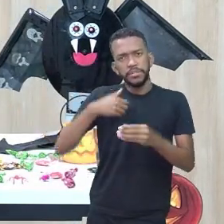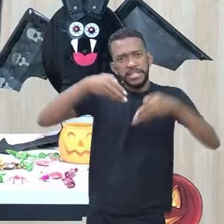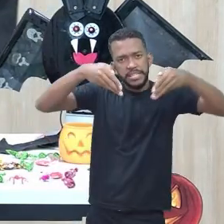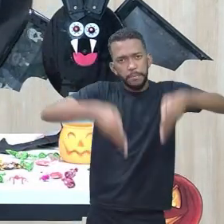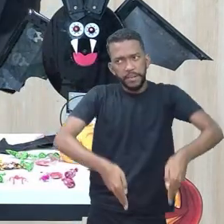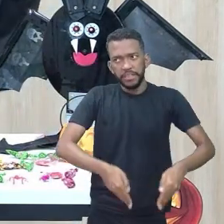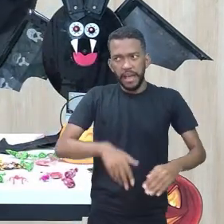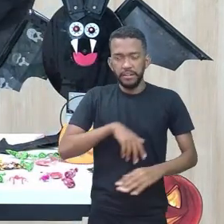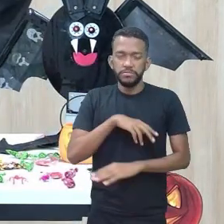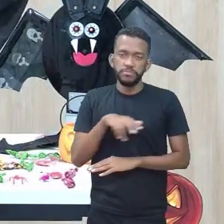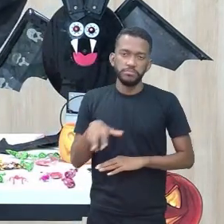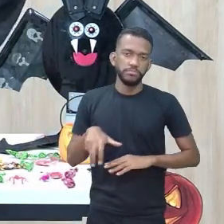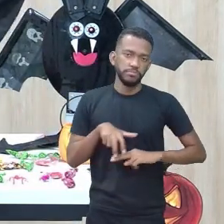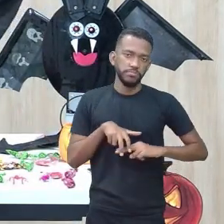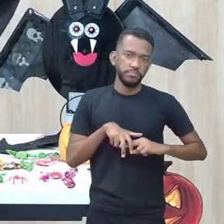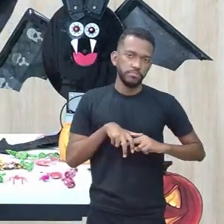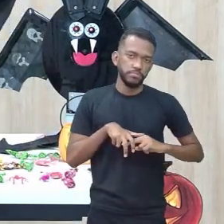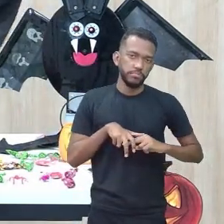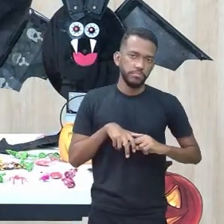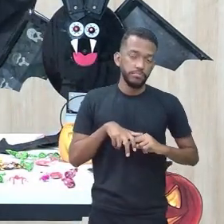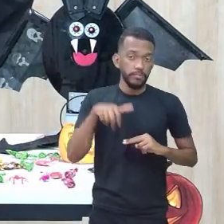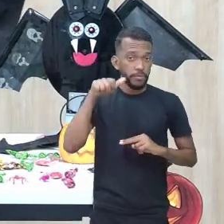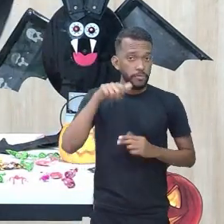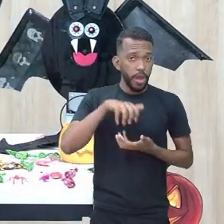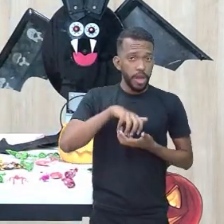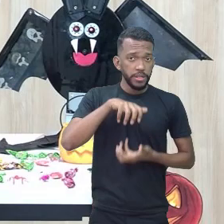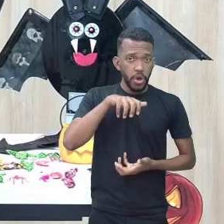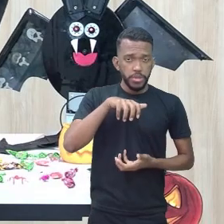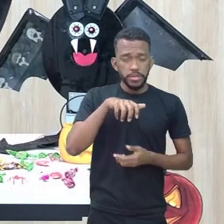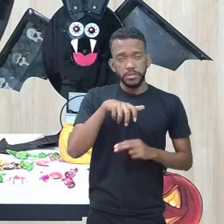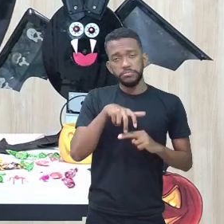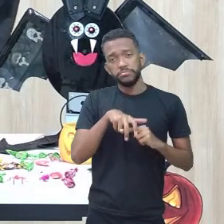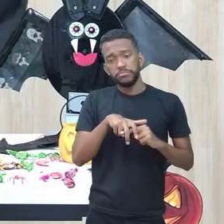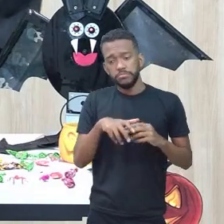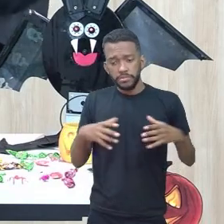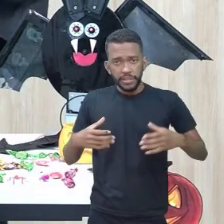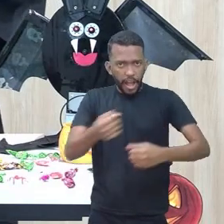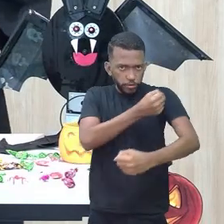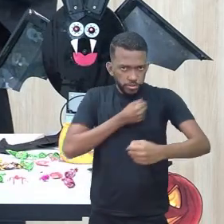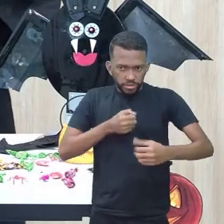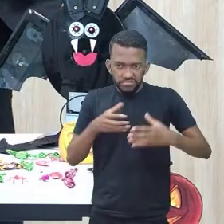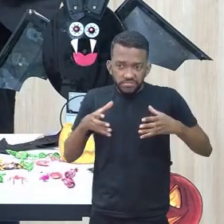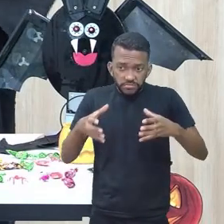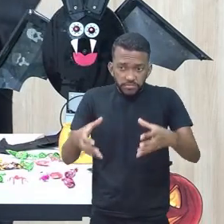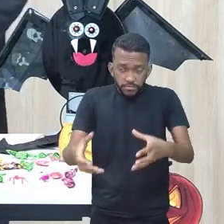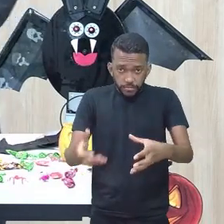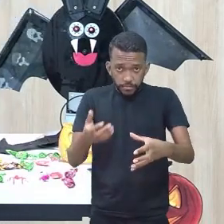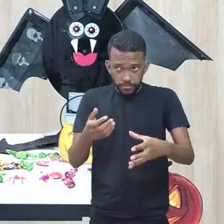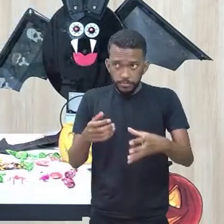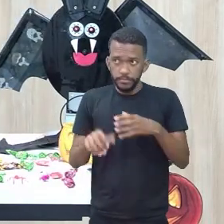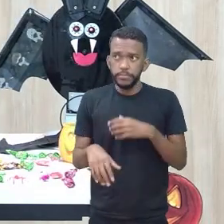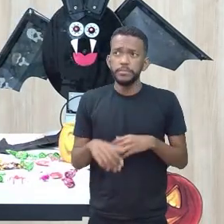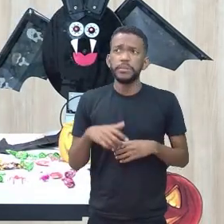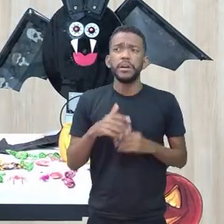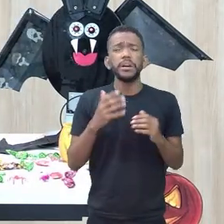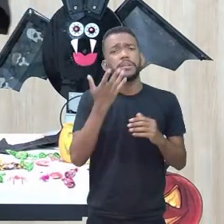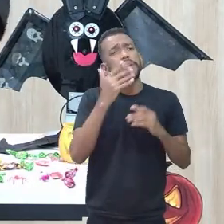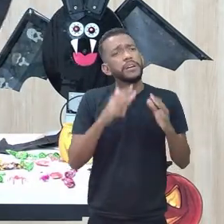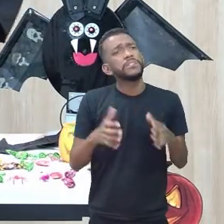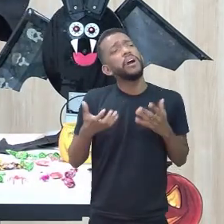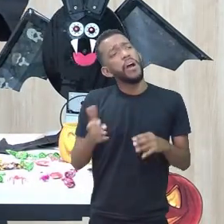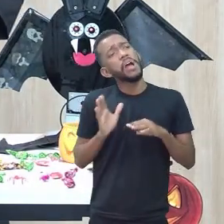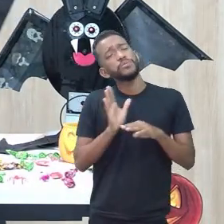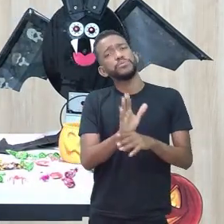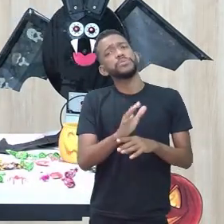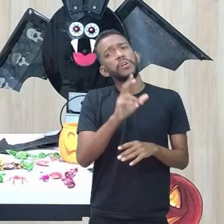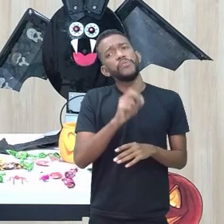com um cauldron, pedindo ajuda, né? E aí algum dia as crianças disseram assim, poxa, vamos ajudar a